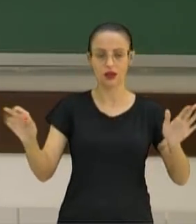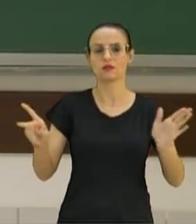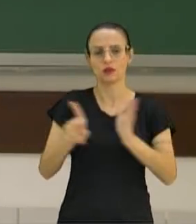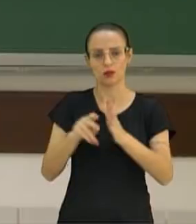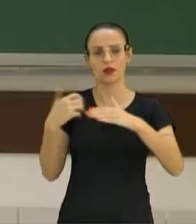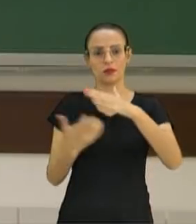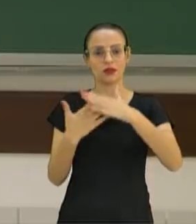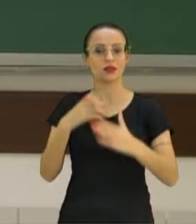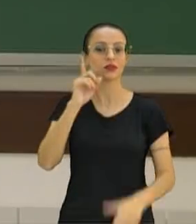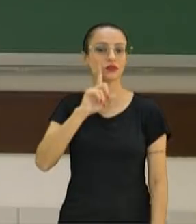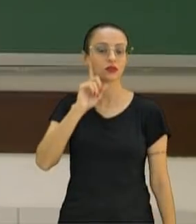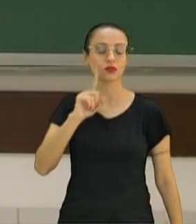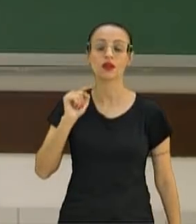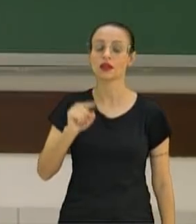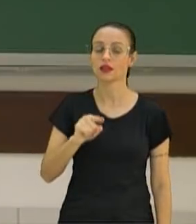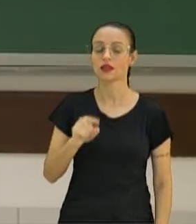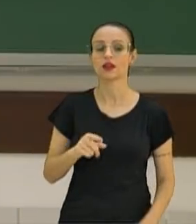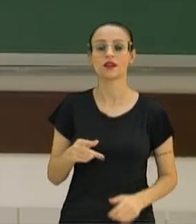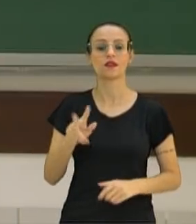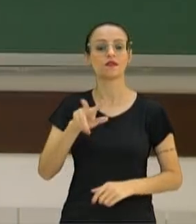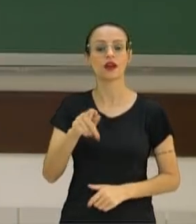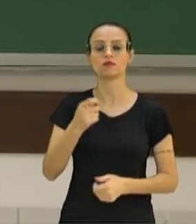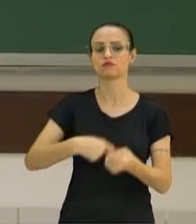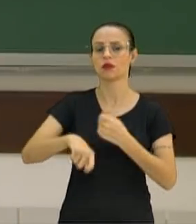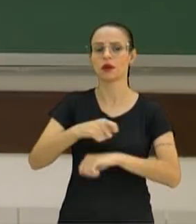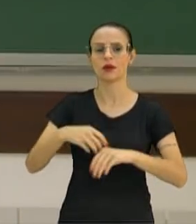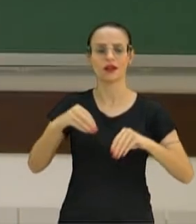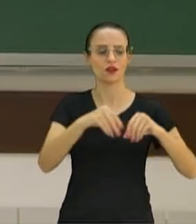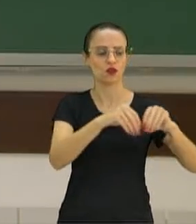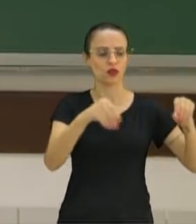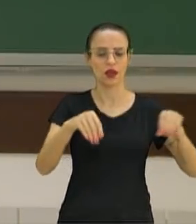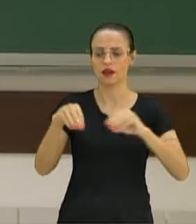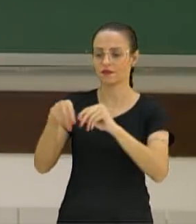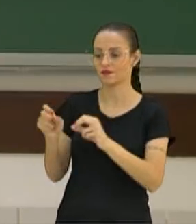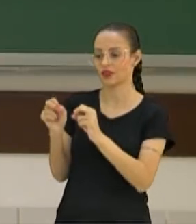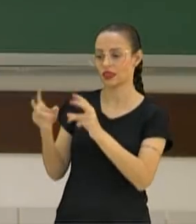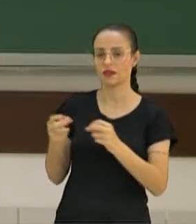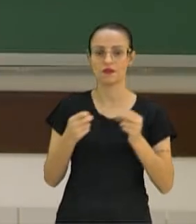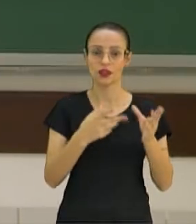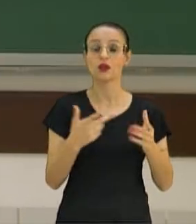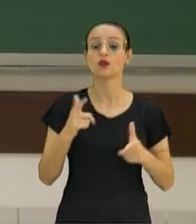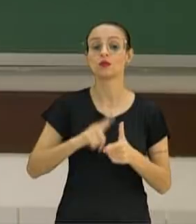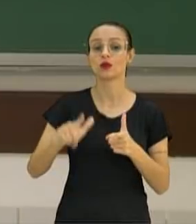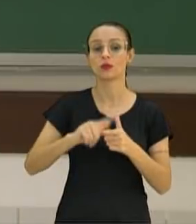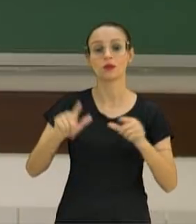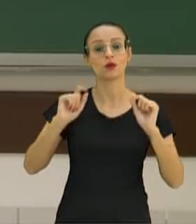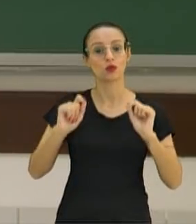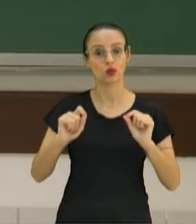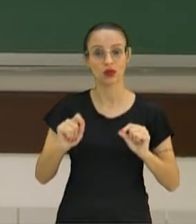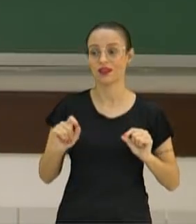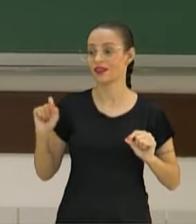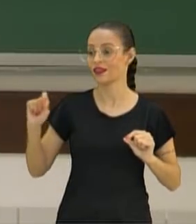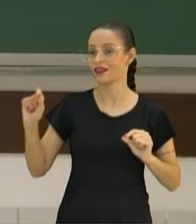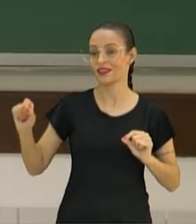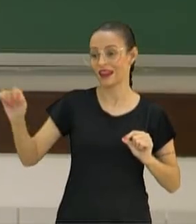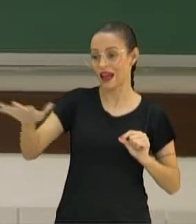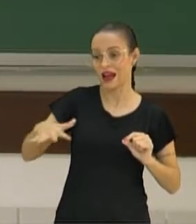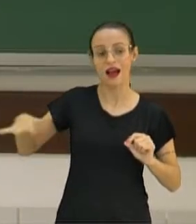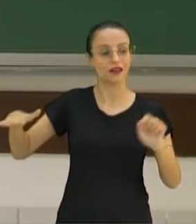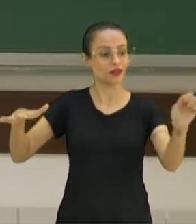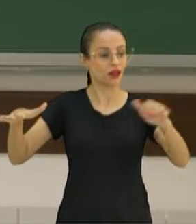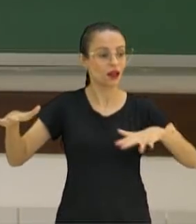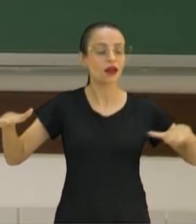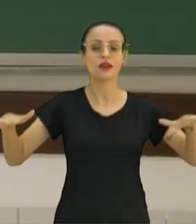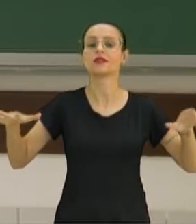empresa norte-americana, que ela vai comercializar esses lotes de terra, ela vai vender. Qual é o problema? Grande parte dessa área